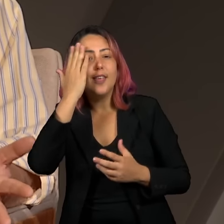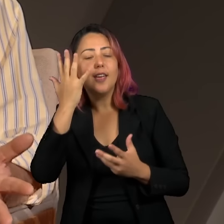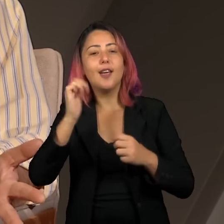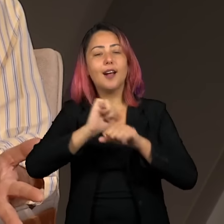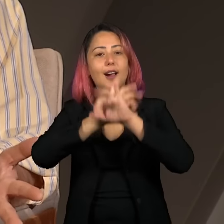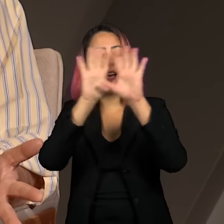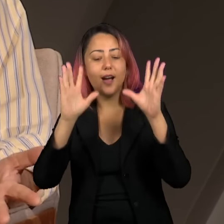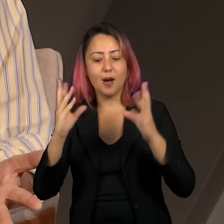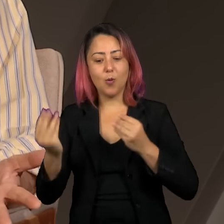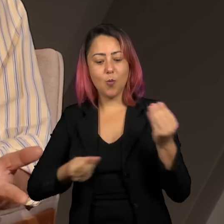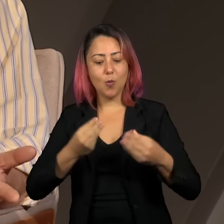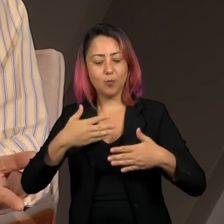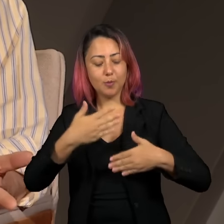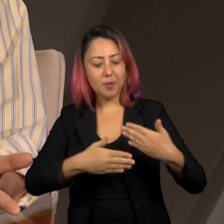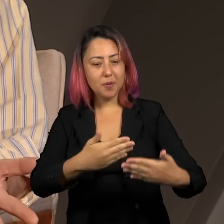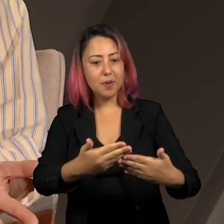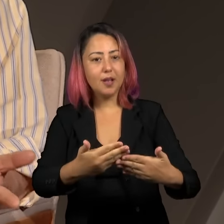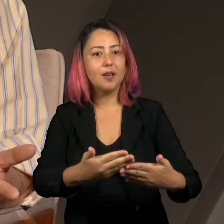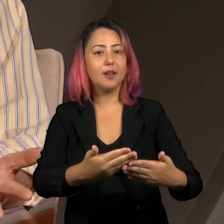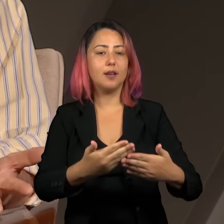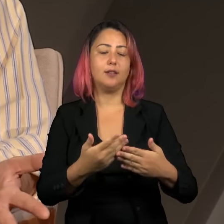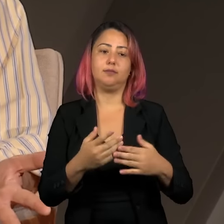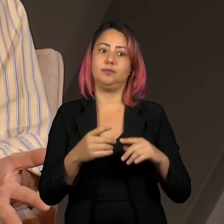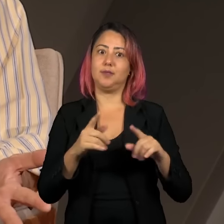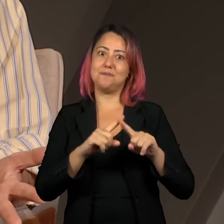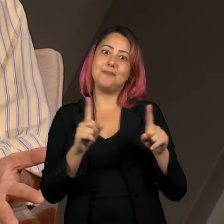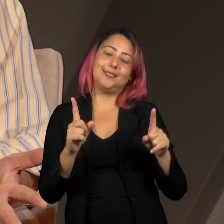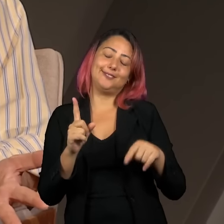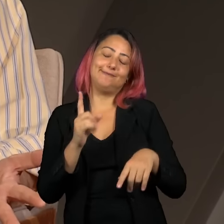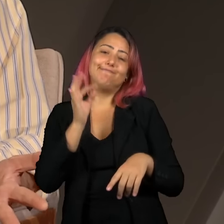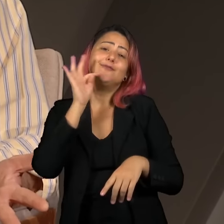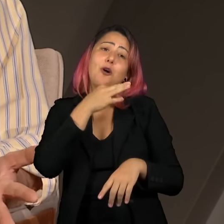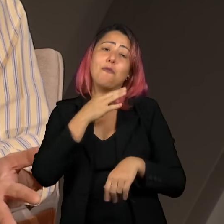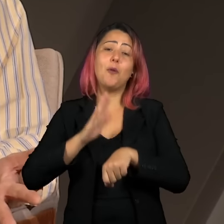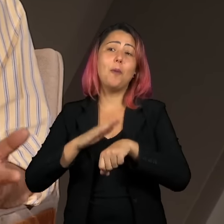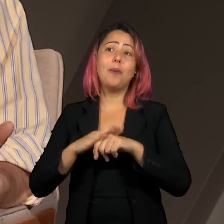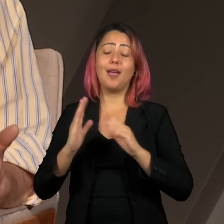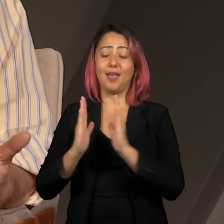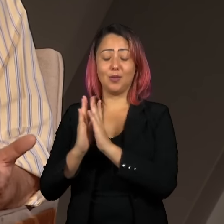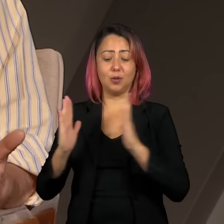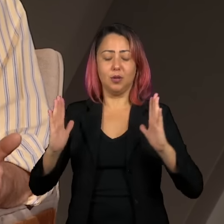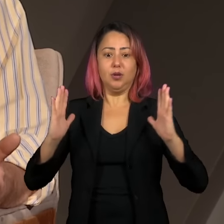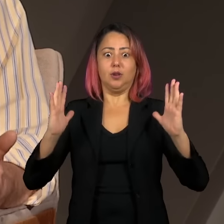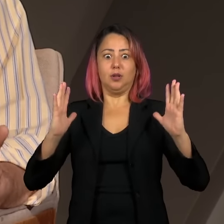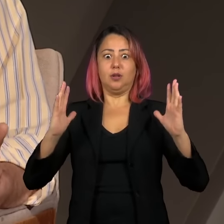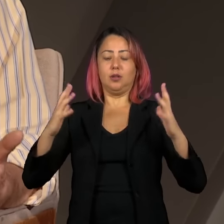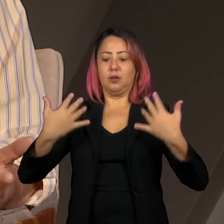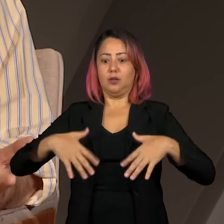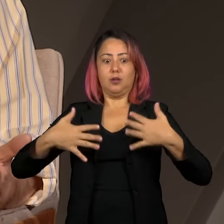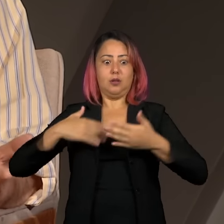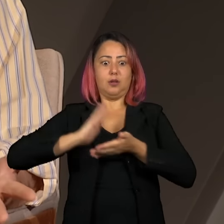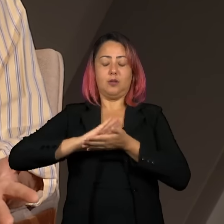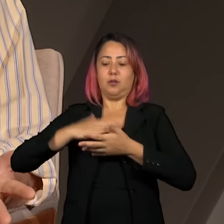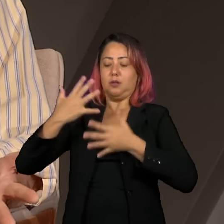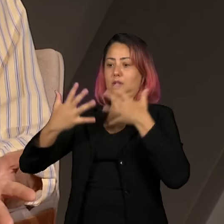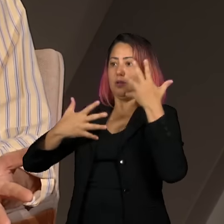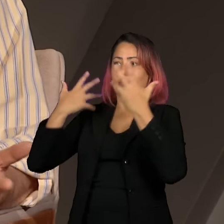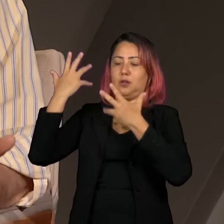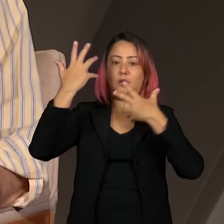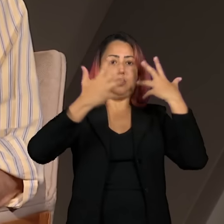que agora esse povo teve um choque né teve um choque tecnológico um absurdo